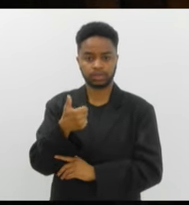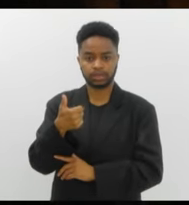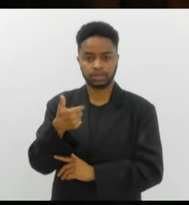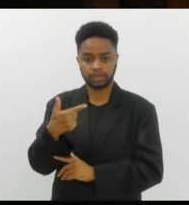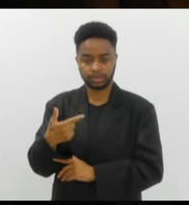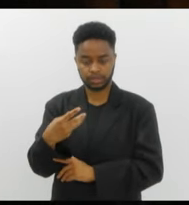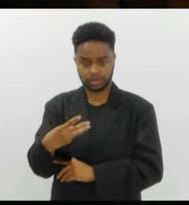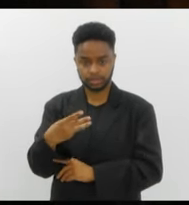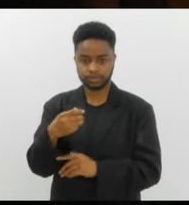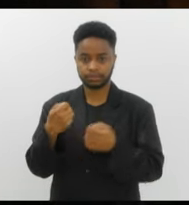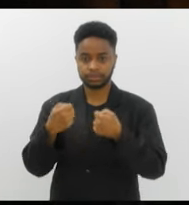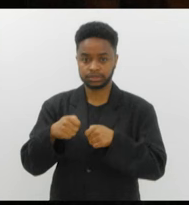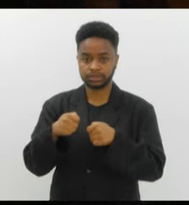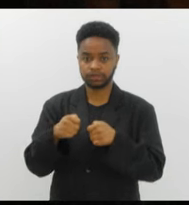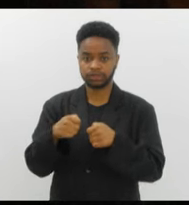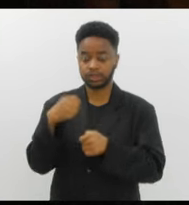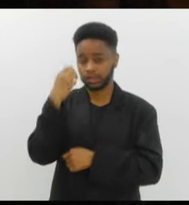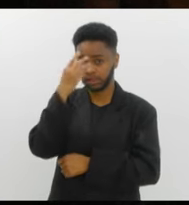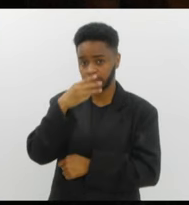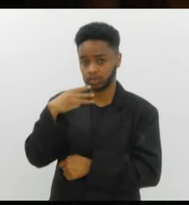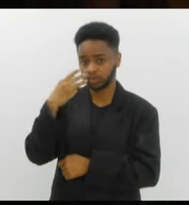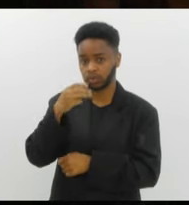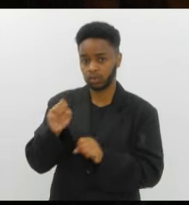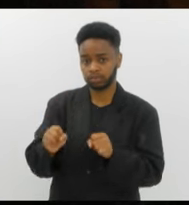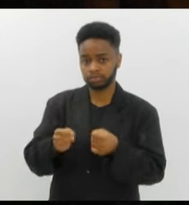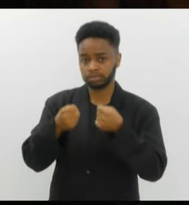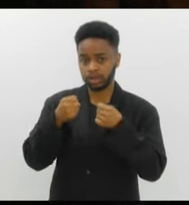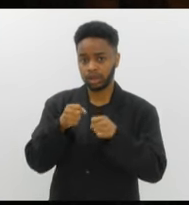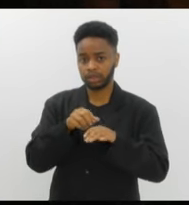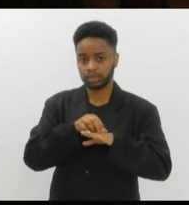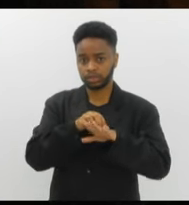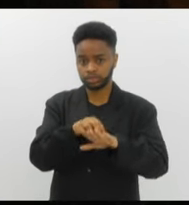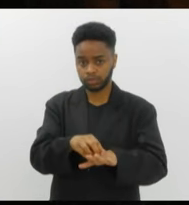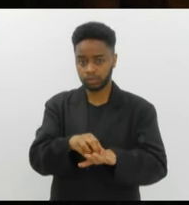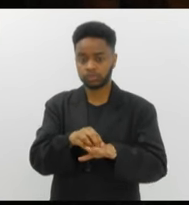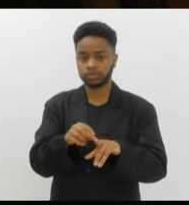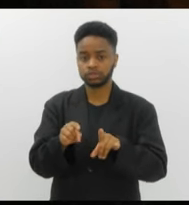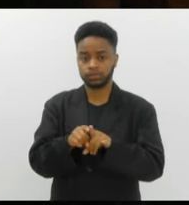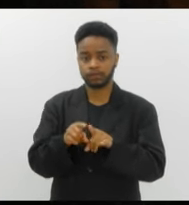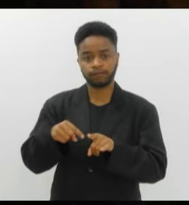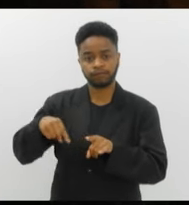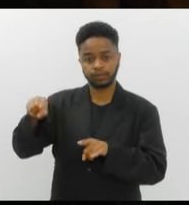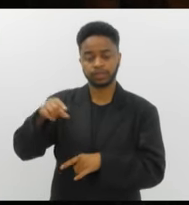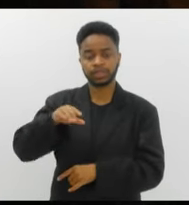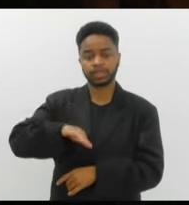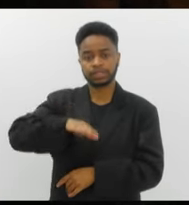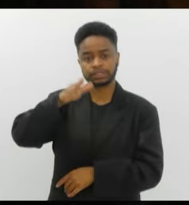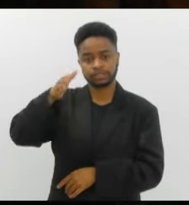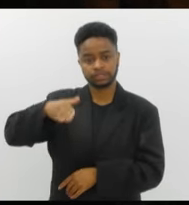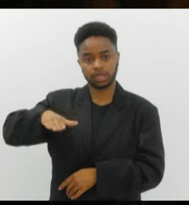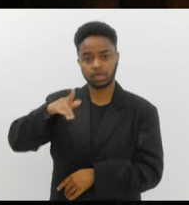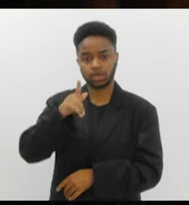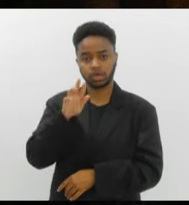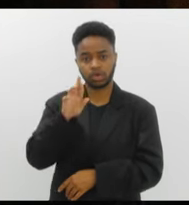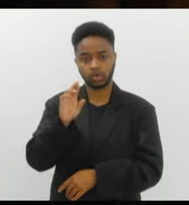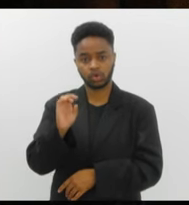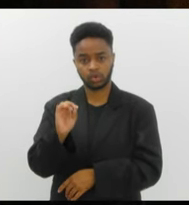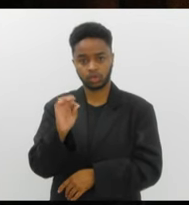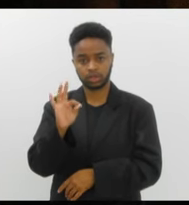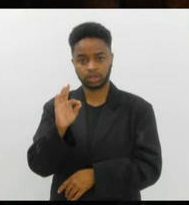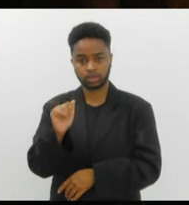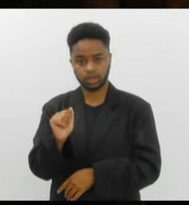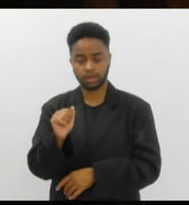precisavam pegar 3 horas de transporte público, passar pela Serra da Grota Funda, né,